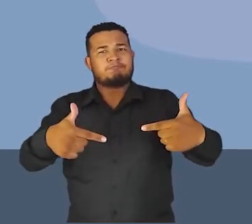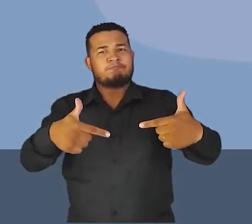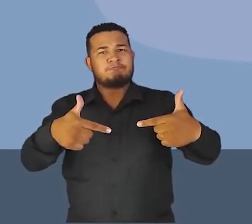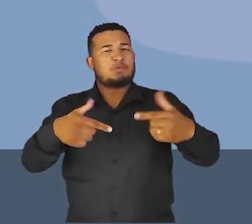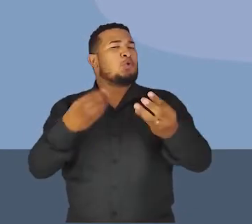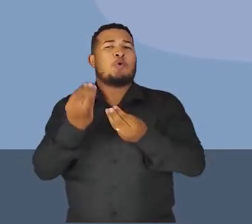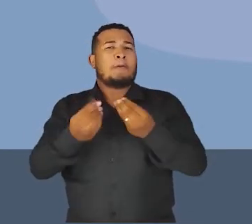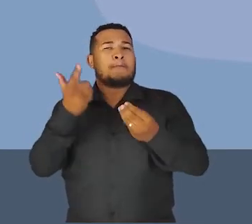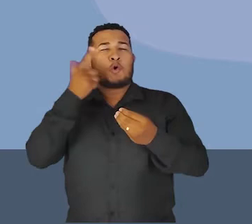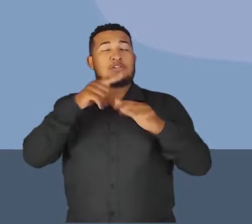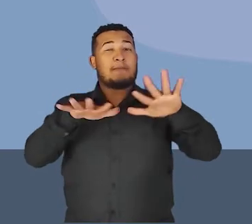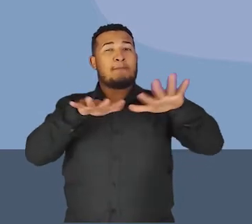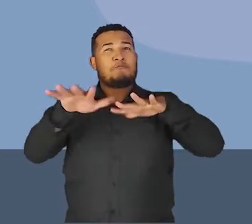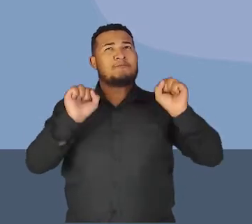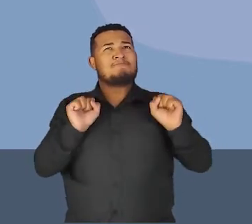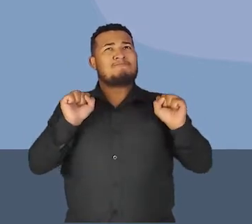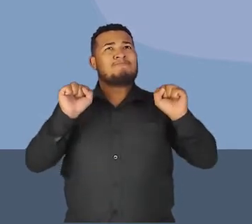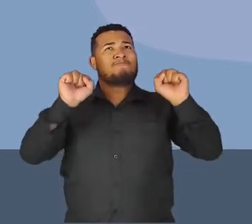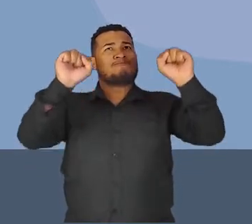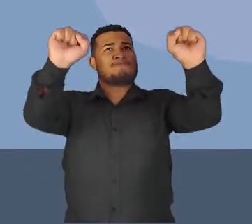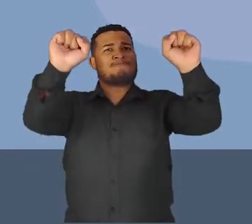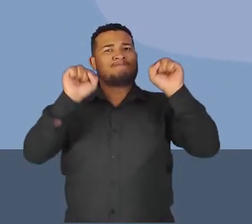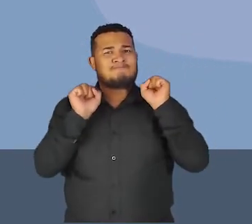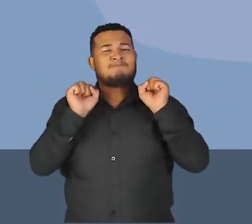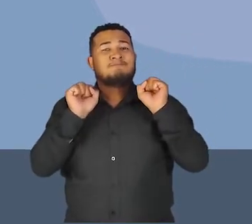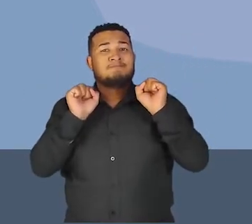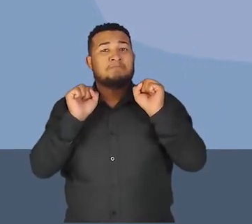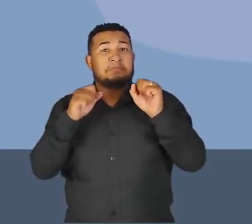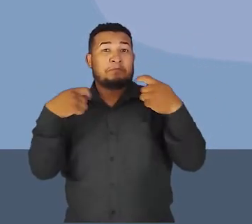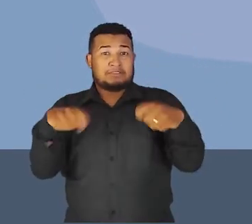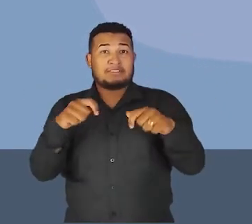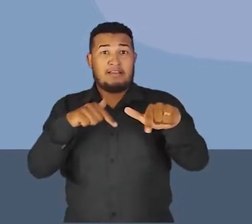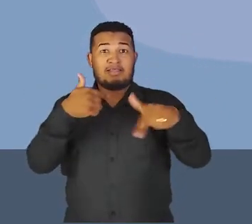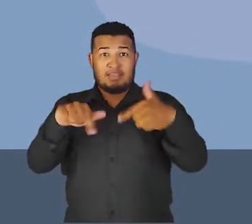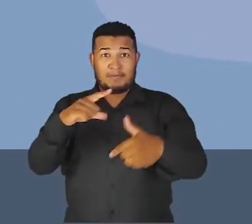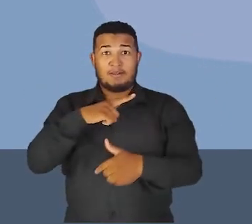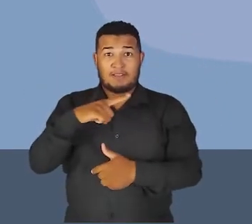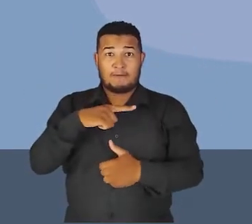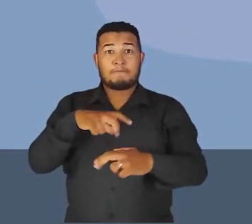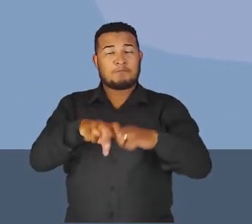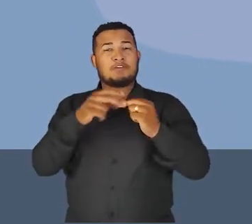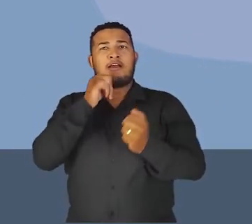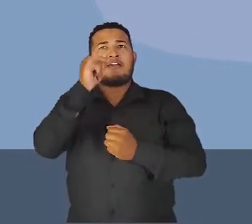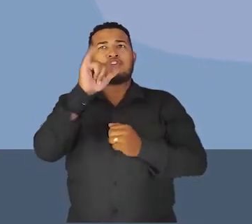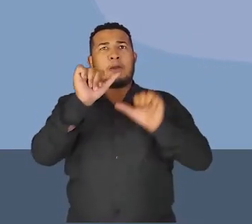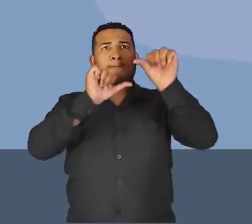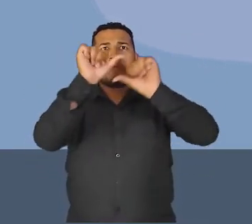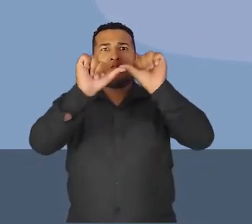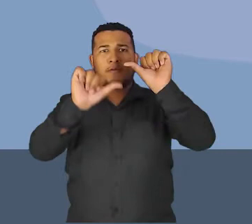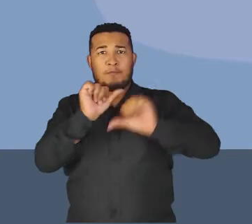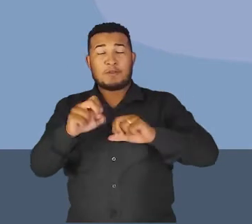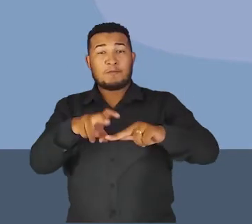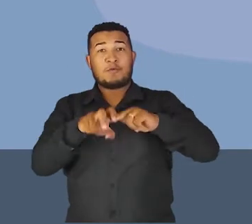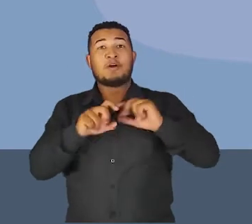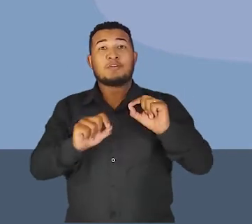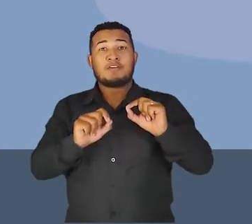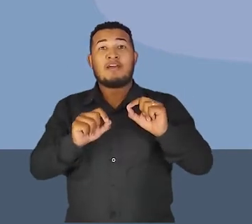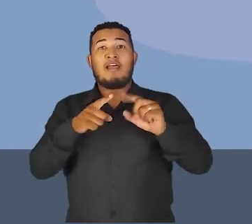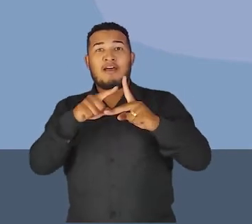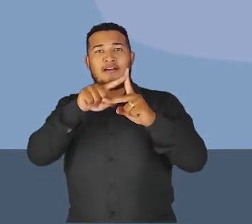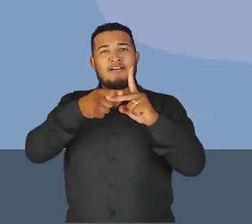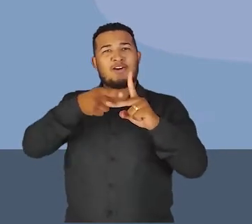para as movimentar, ou seja, você está tendo que fazer um trabalho, esse fluxo energético está mudando somente por causa dessa